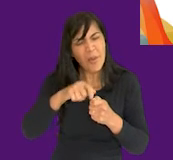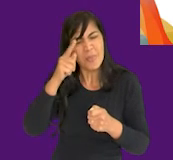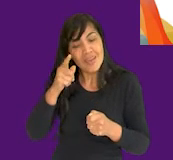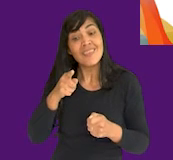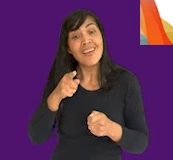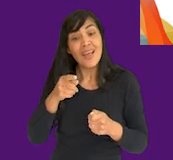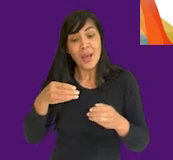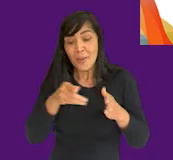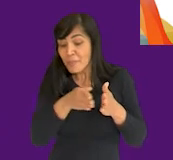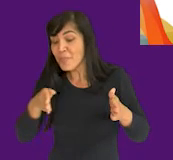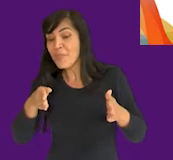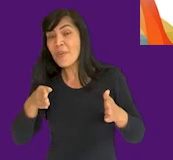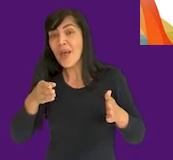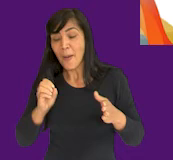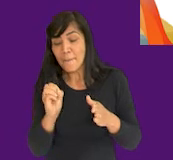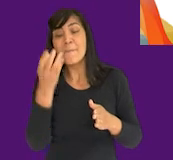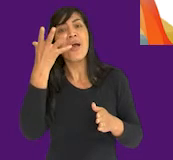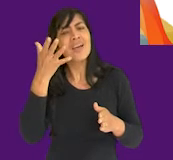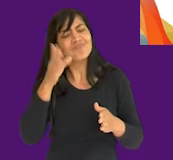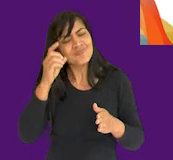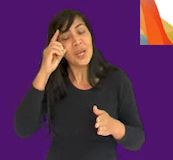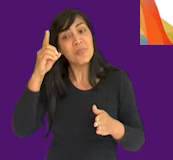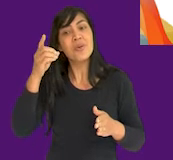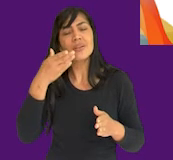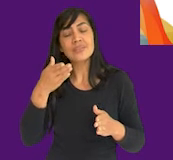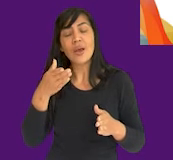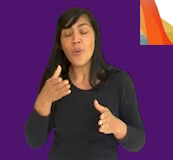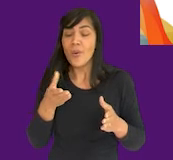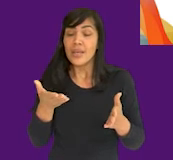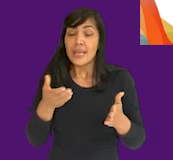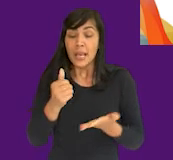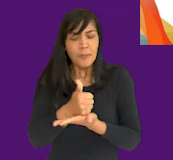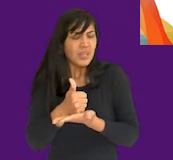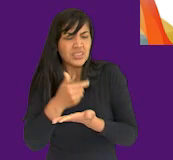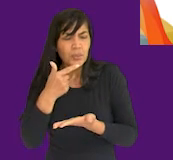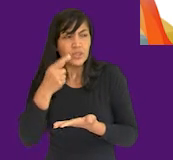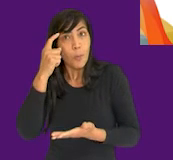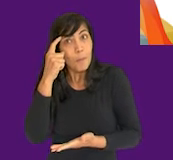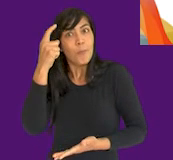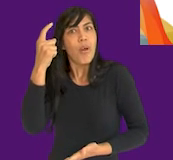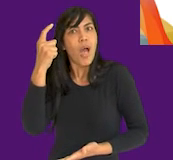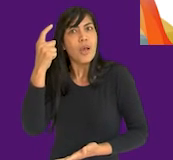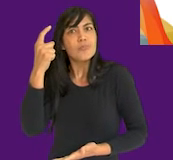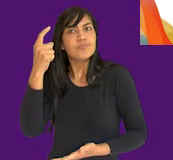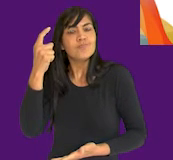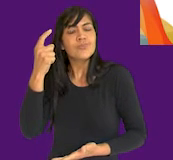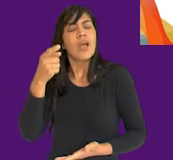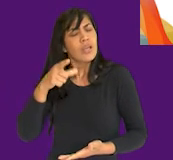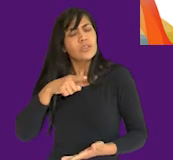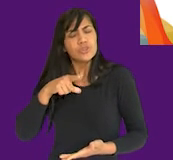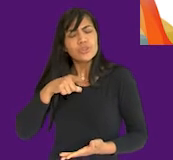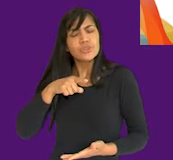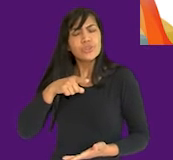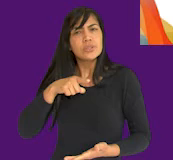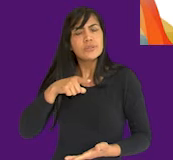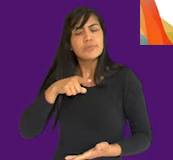esse evento né nos últimos dias e basicamente Open innovation é uma ideia ou portulanos Rezende